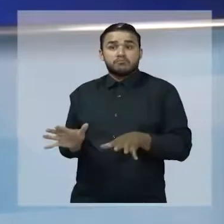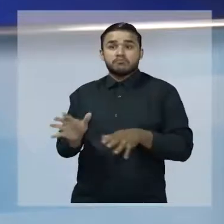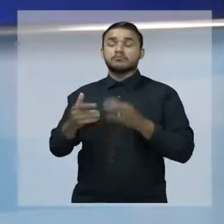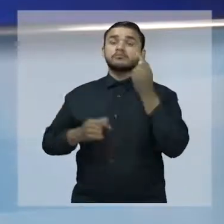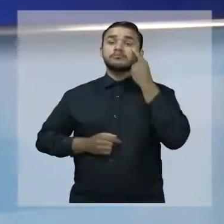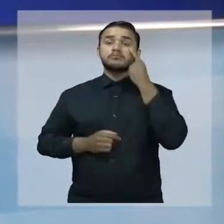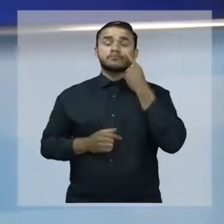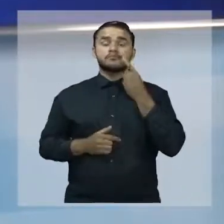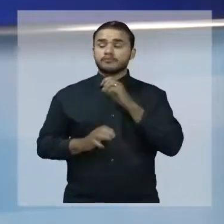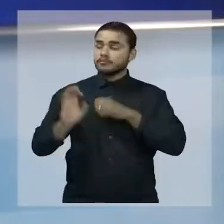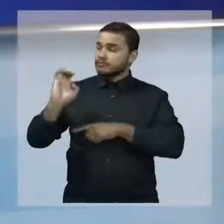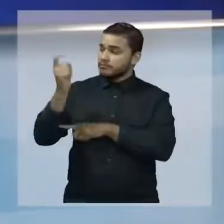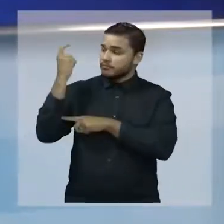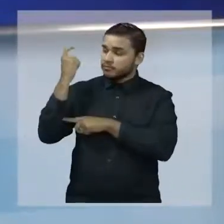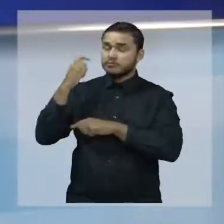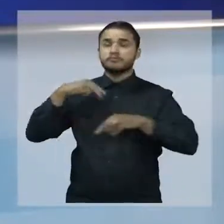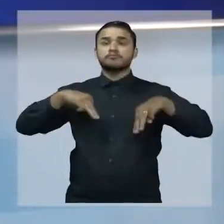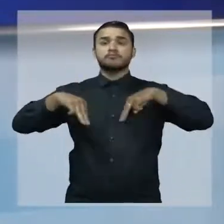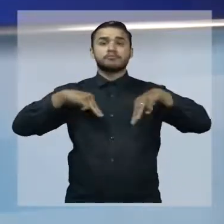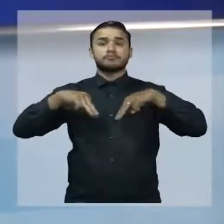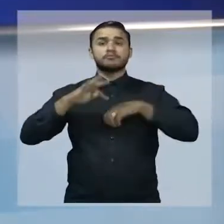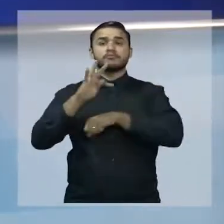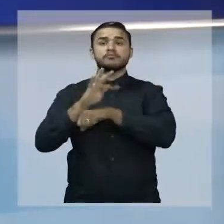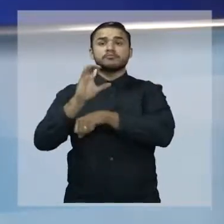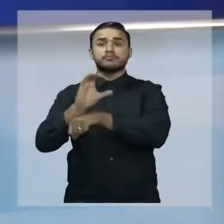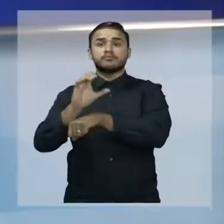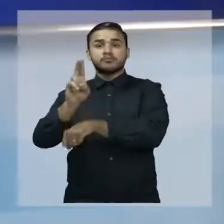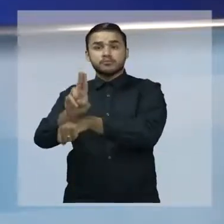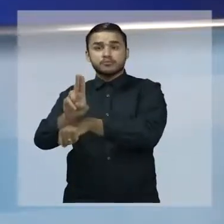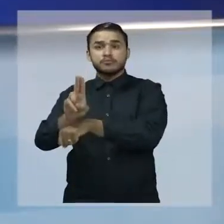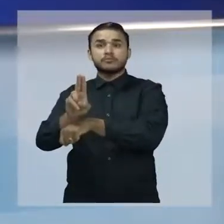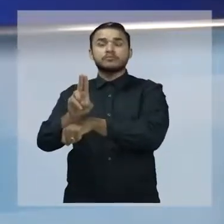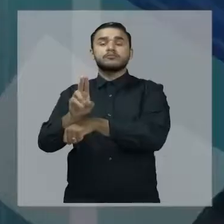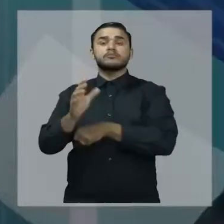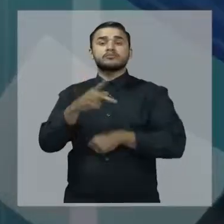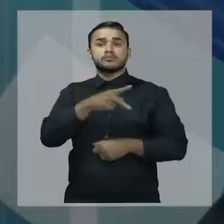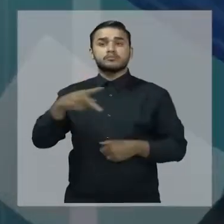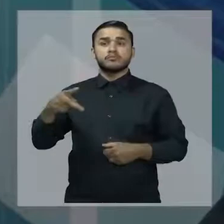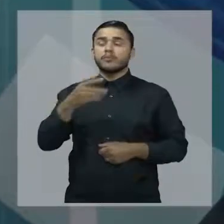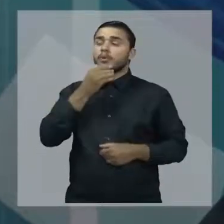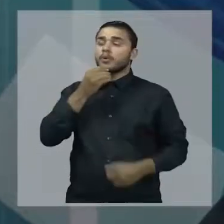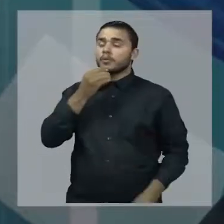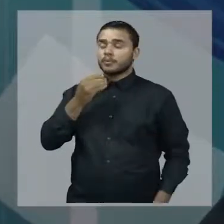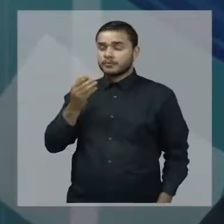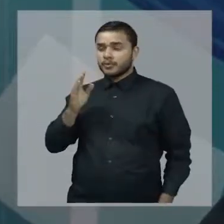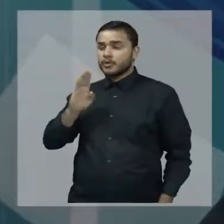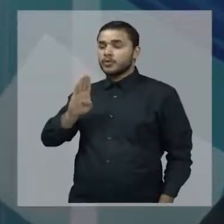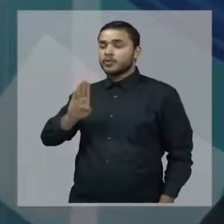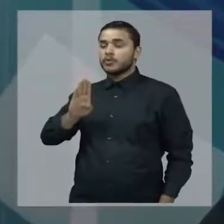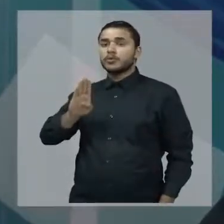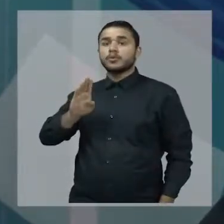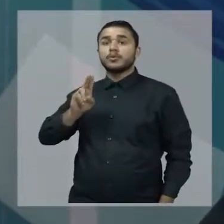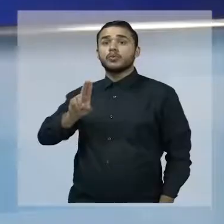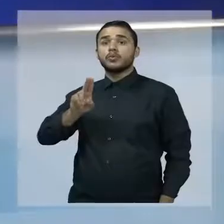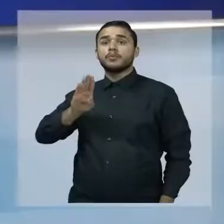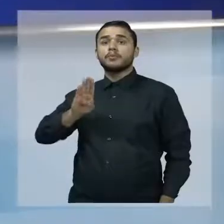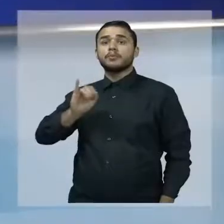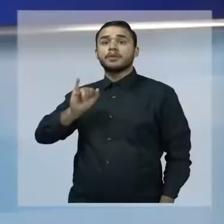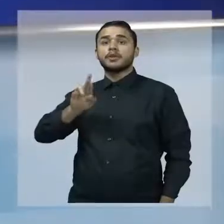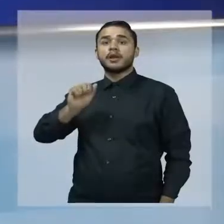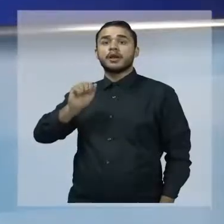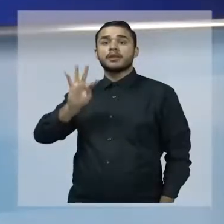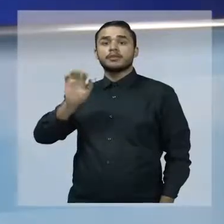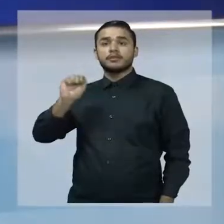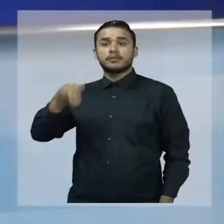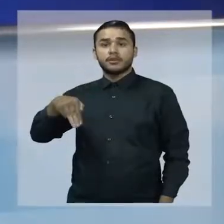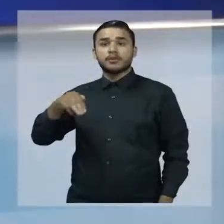O ex-ministro do Tribunal de Contas da União, que foi seu presidente, o Biratã Diniz de Aguiar. Também conosco para